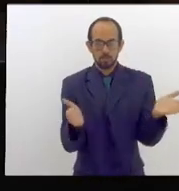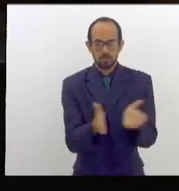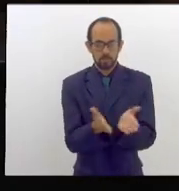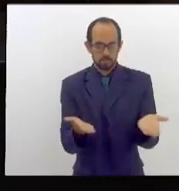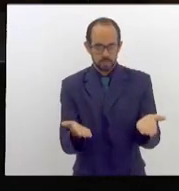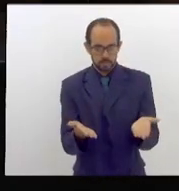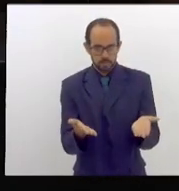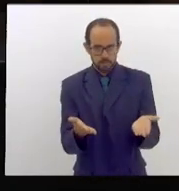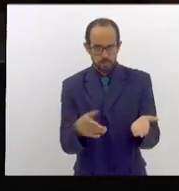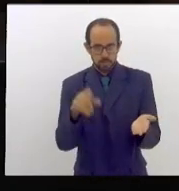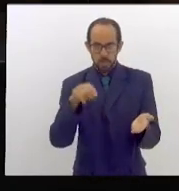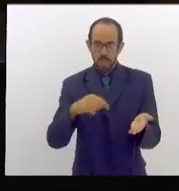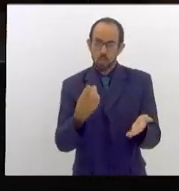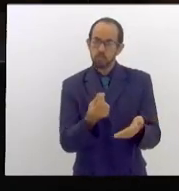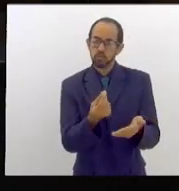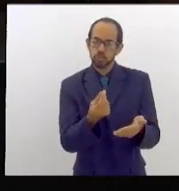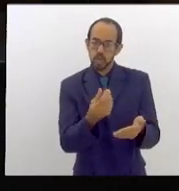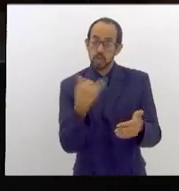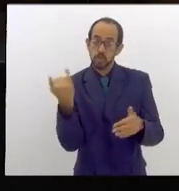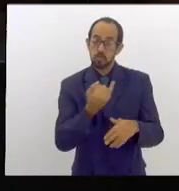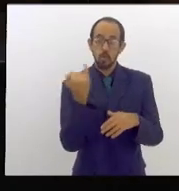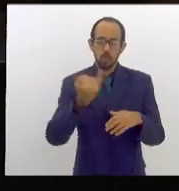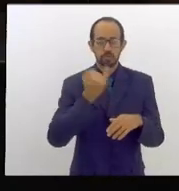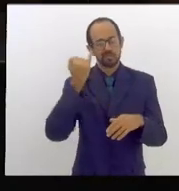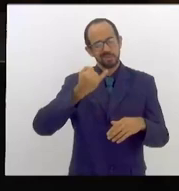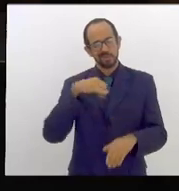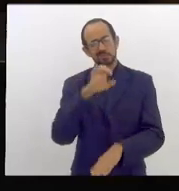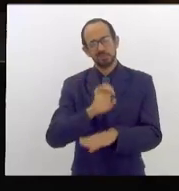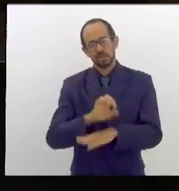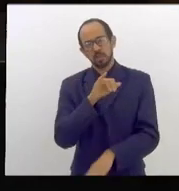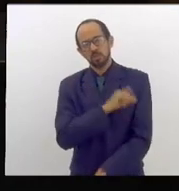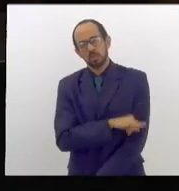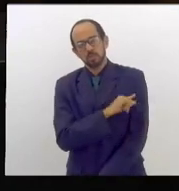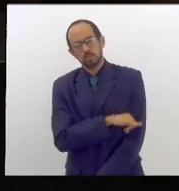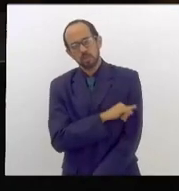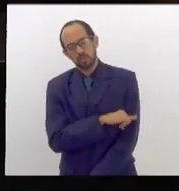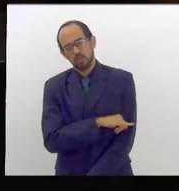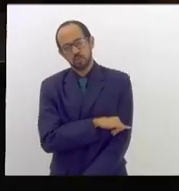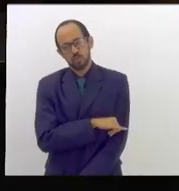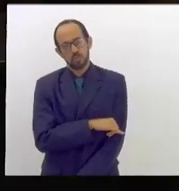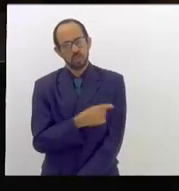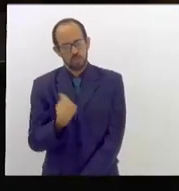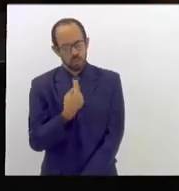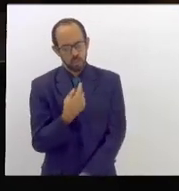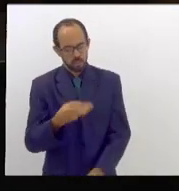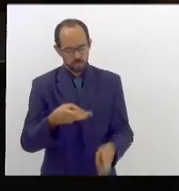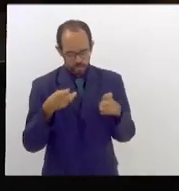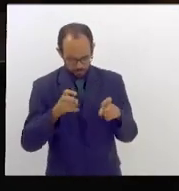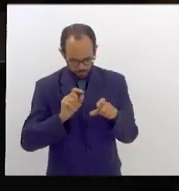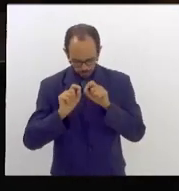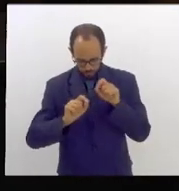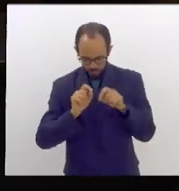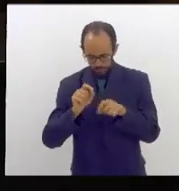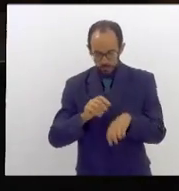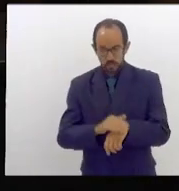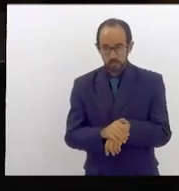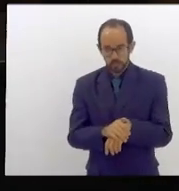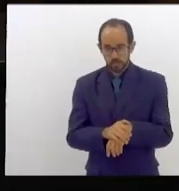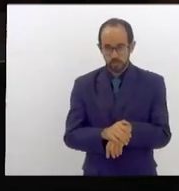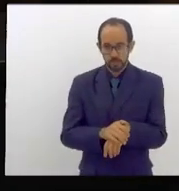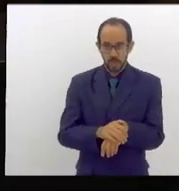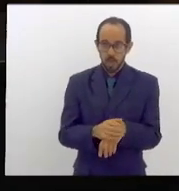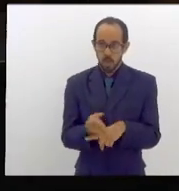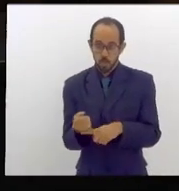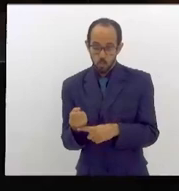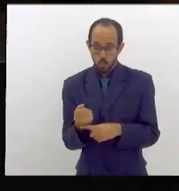um fundo tão essencial importante no estado do Rio de Janeiro e aí observamos o seguinte o número de